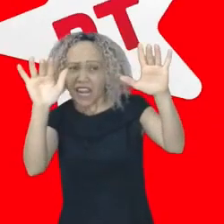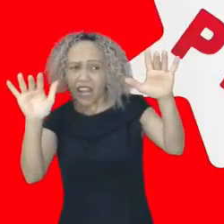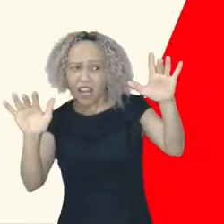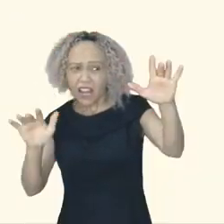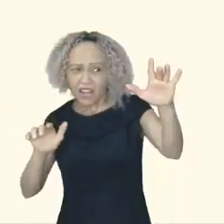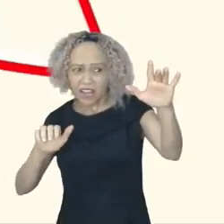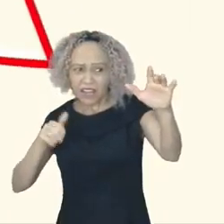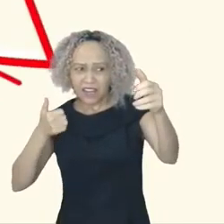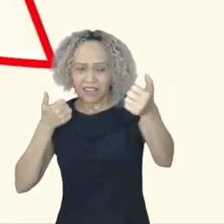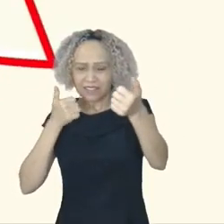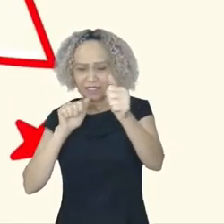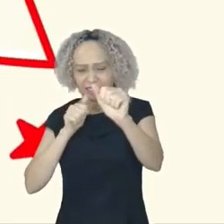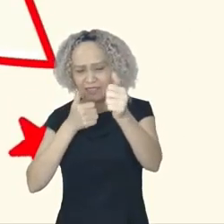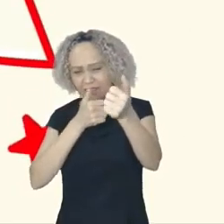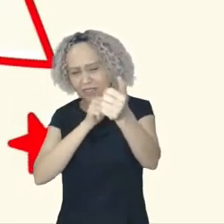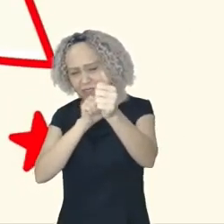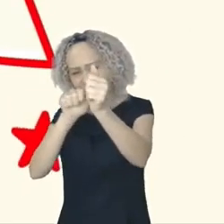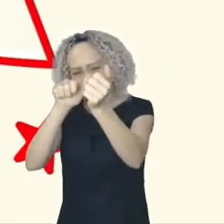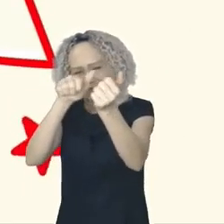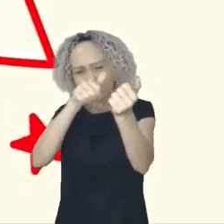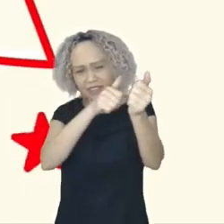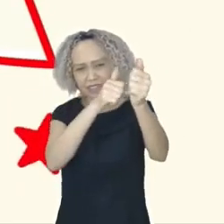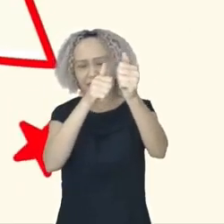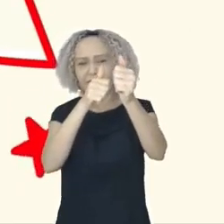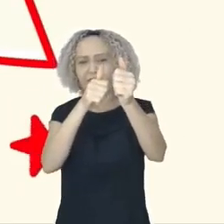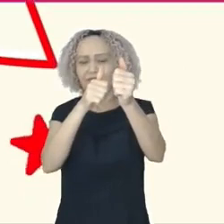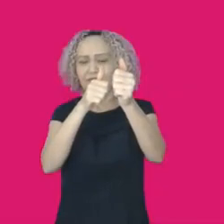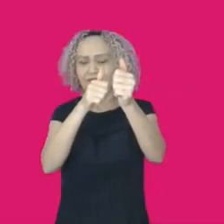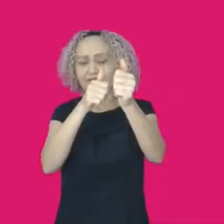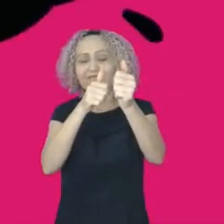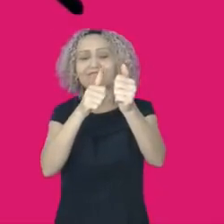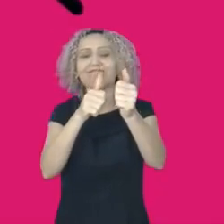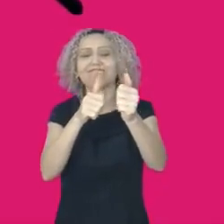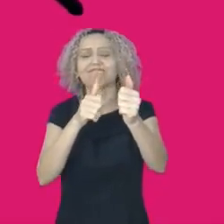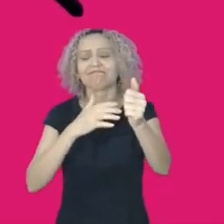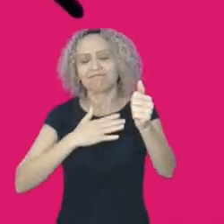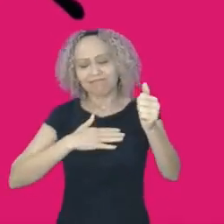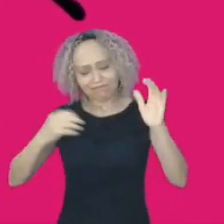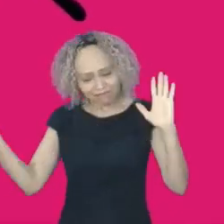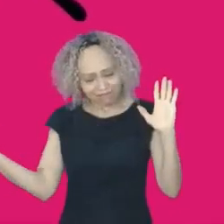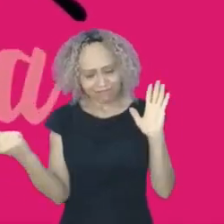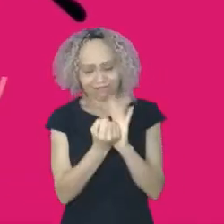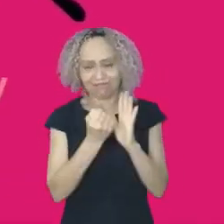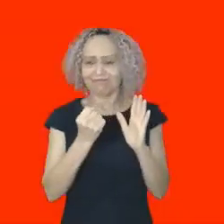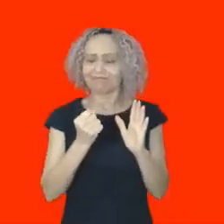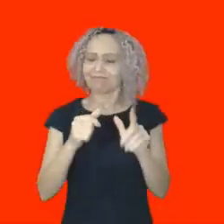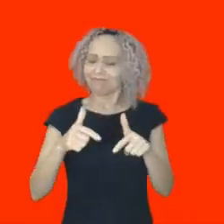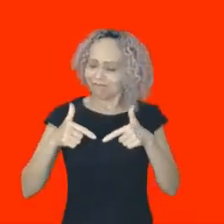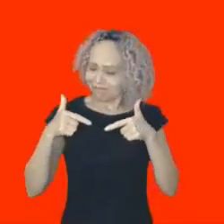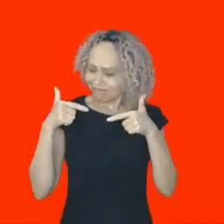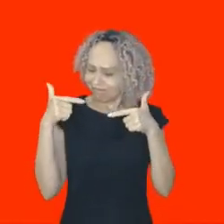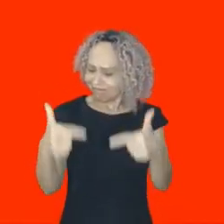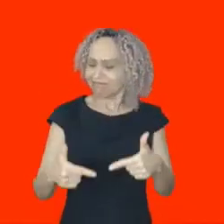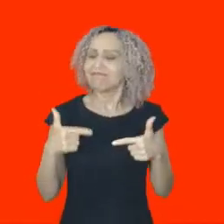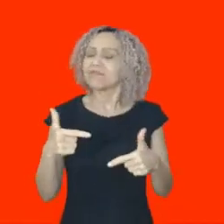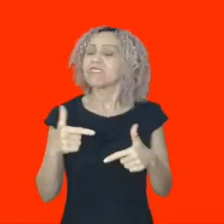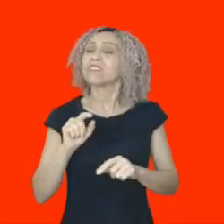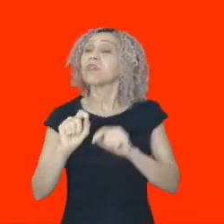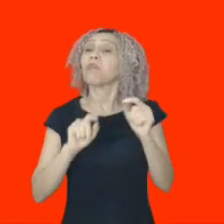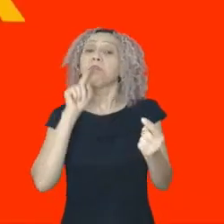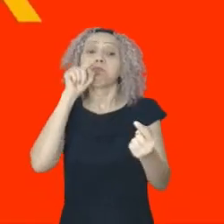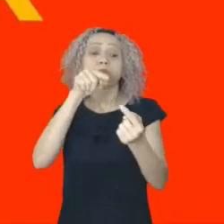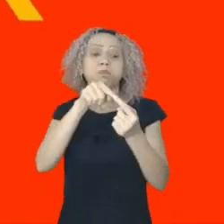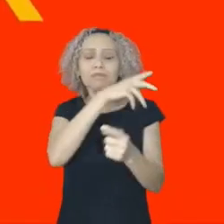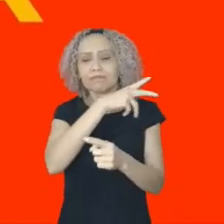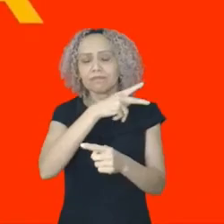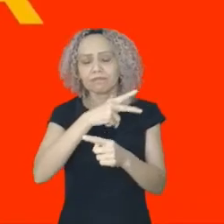brilha, ela é quem vai me guiar. Ser guerreiro é minha sina,